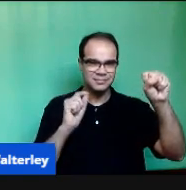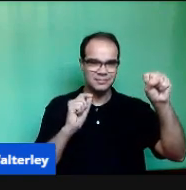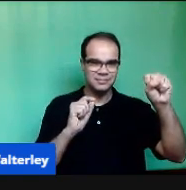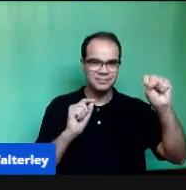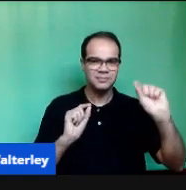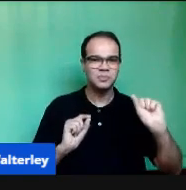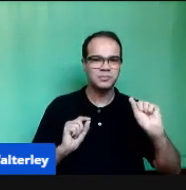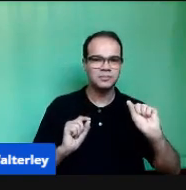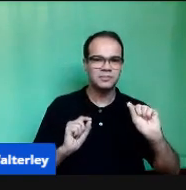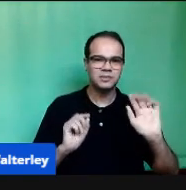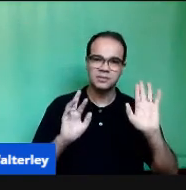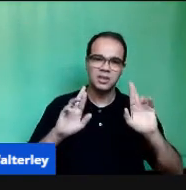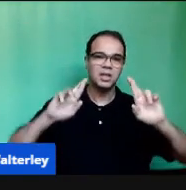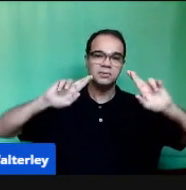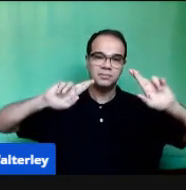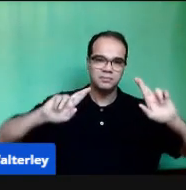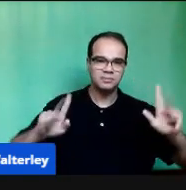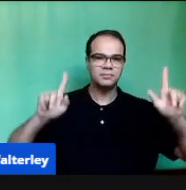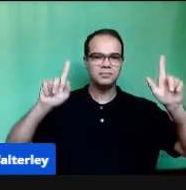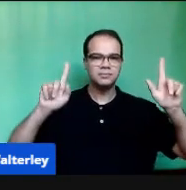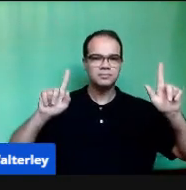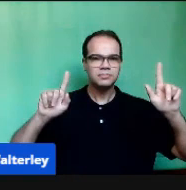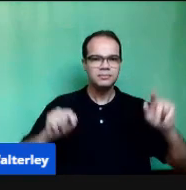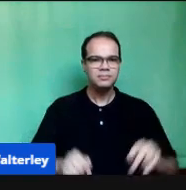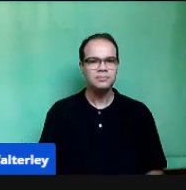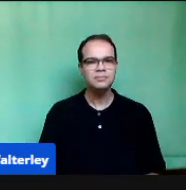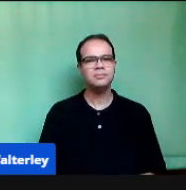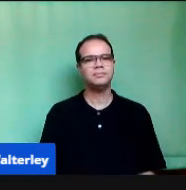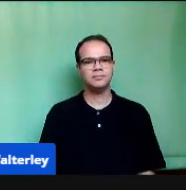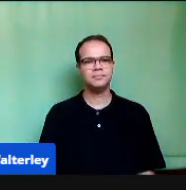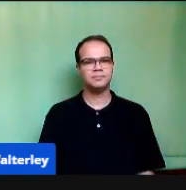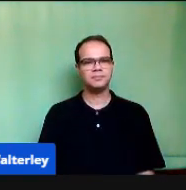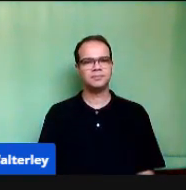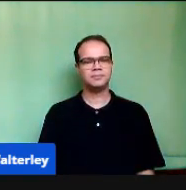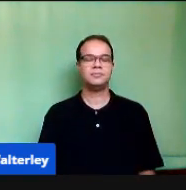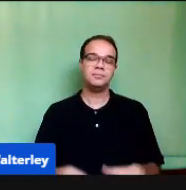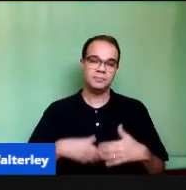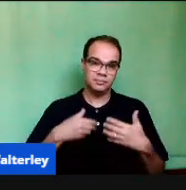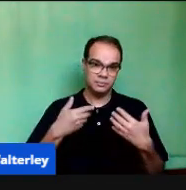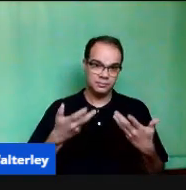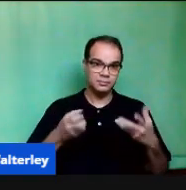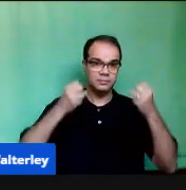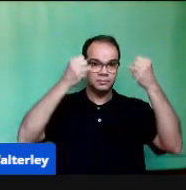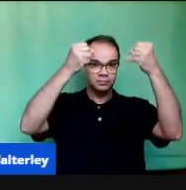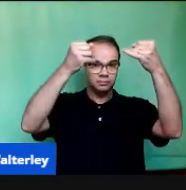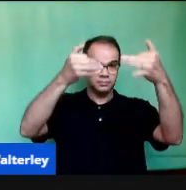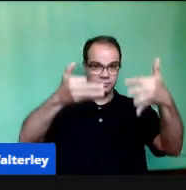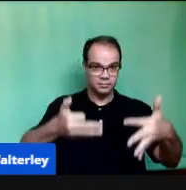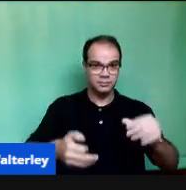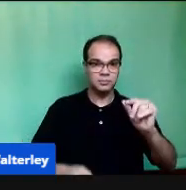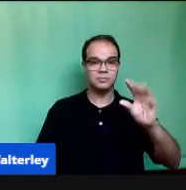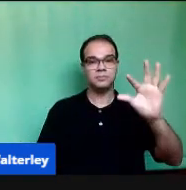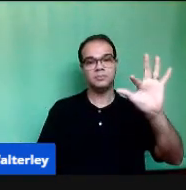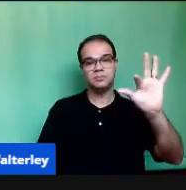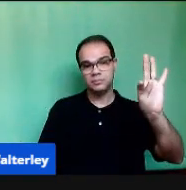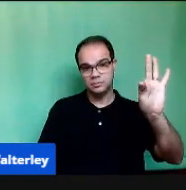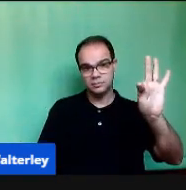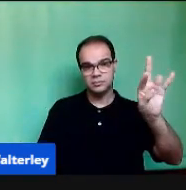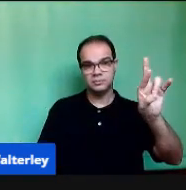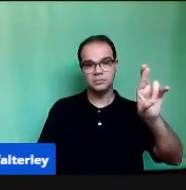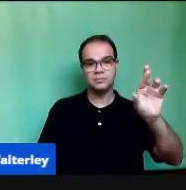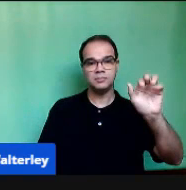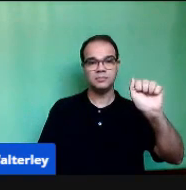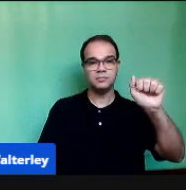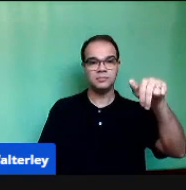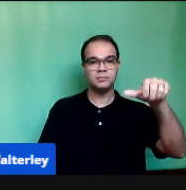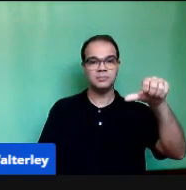socioculturais. Então, de uma forma geral, quando a gente fala em população trans, nós estamos falando de